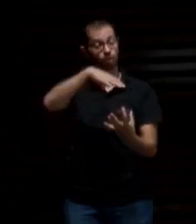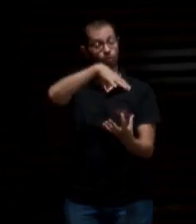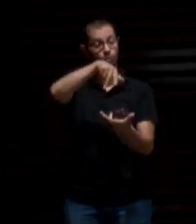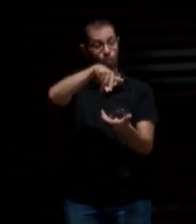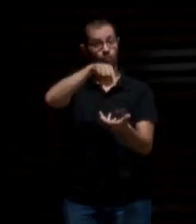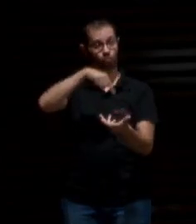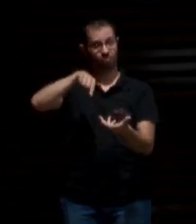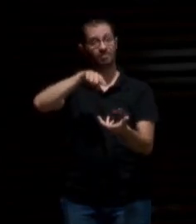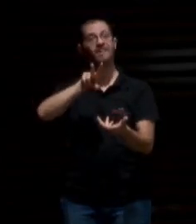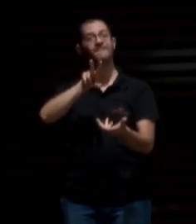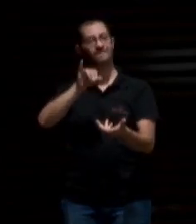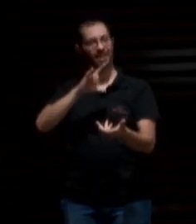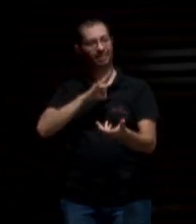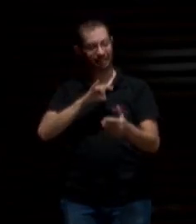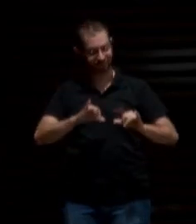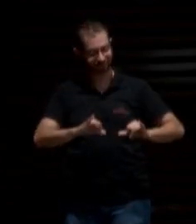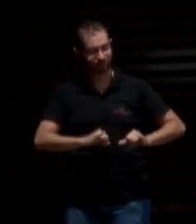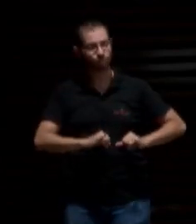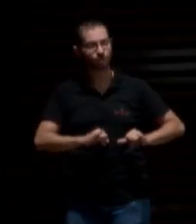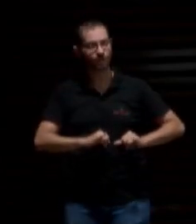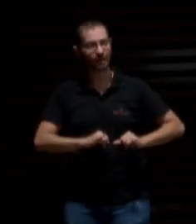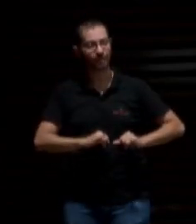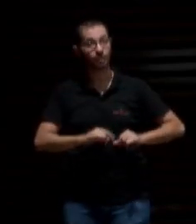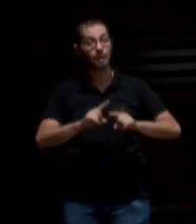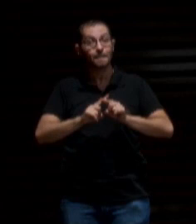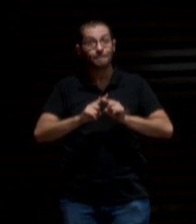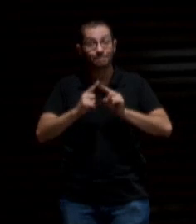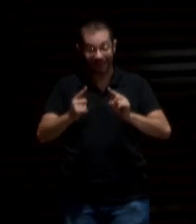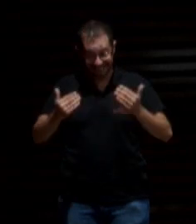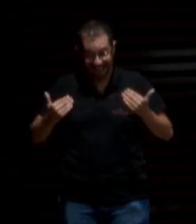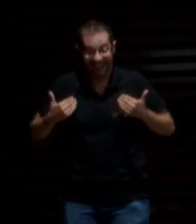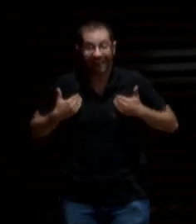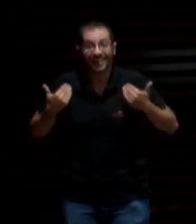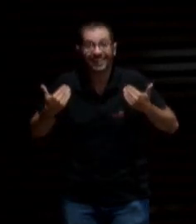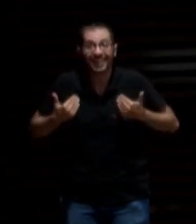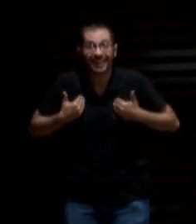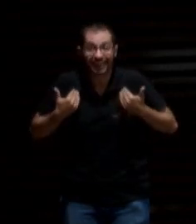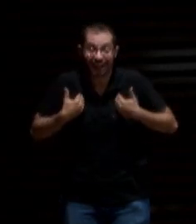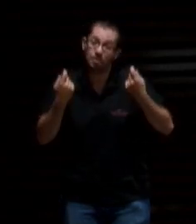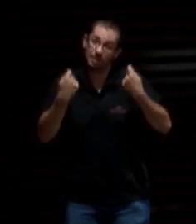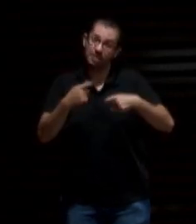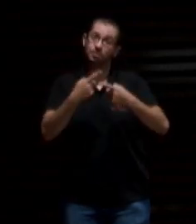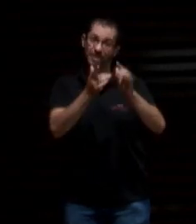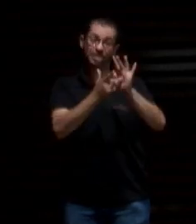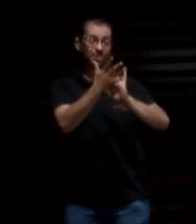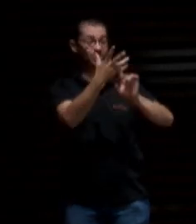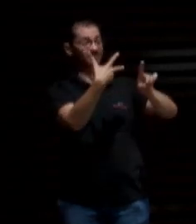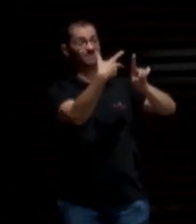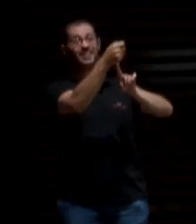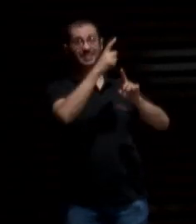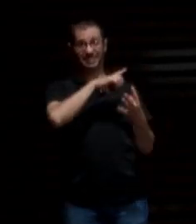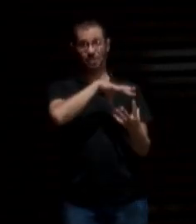aflições, mas tem de bom ânimo, eu venci o mundo. Então nós precisamos desconstruir essa